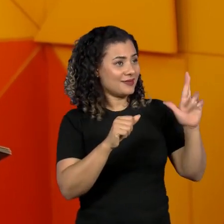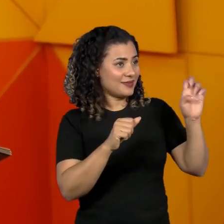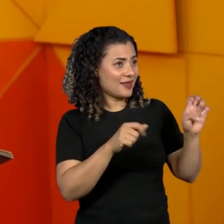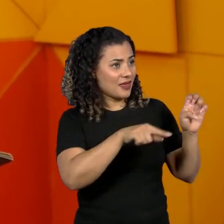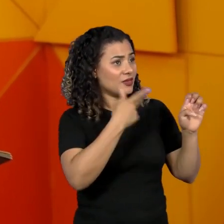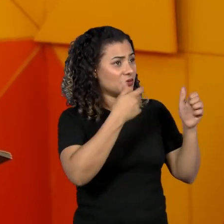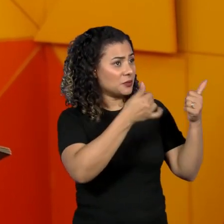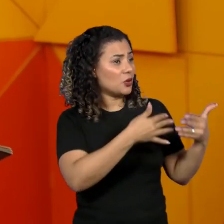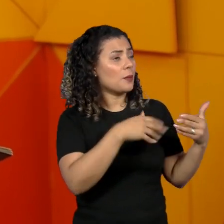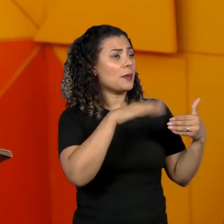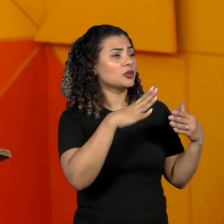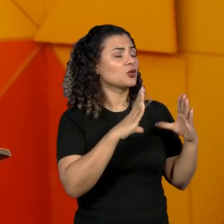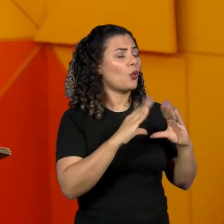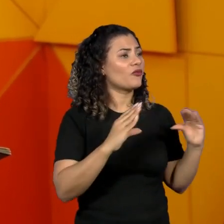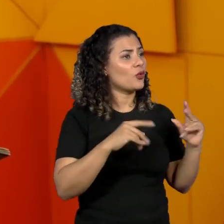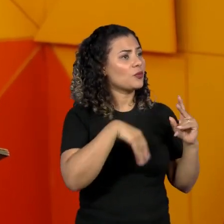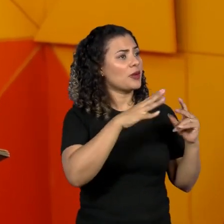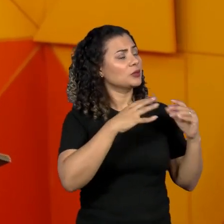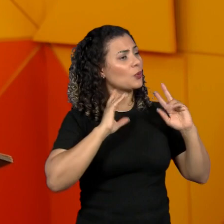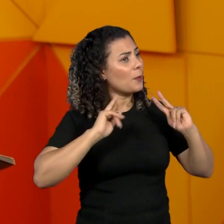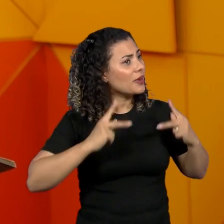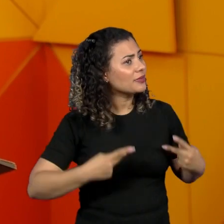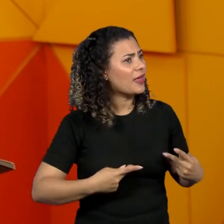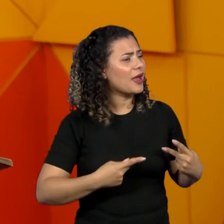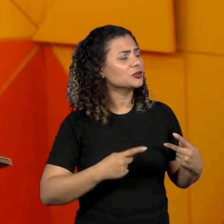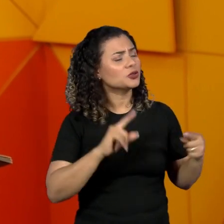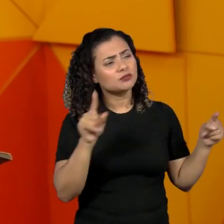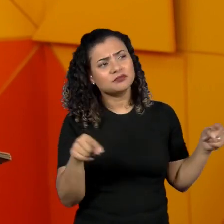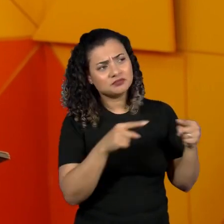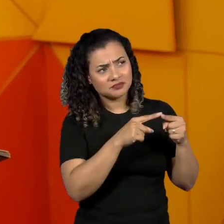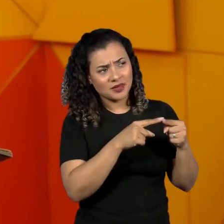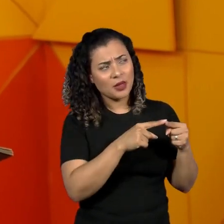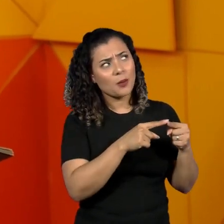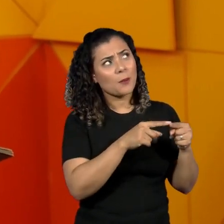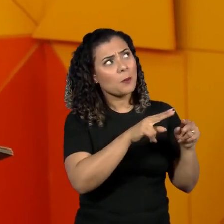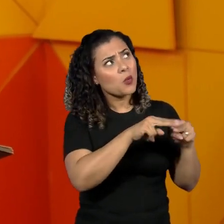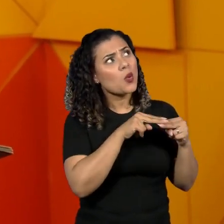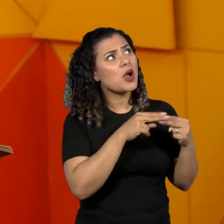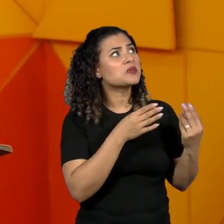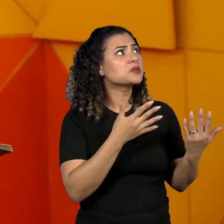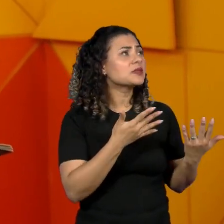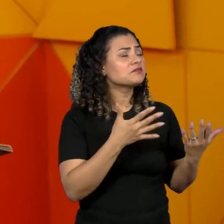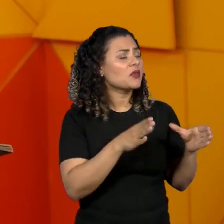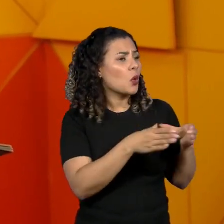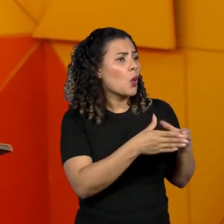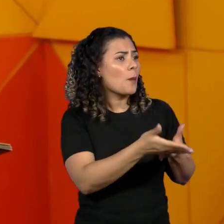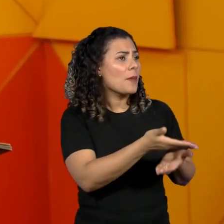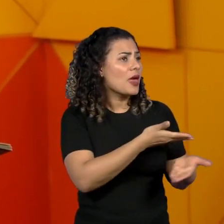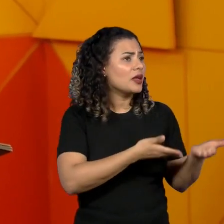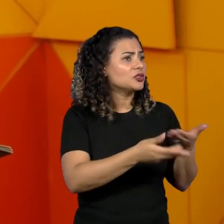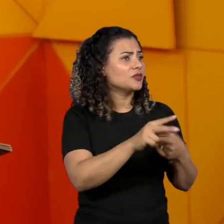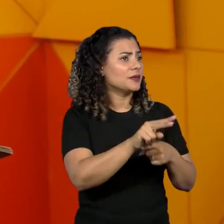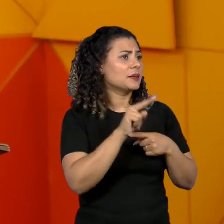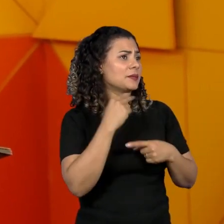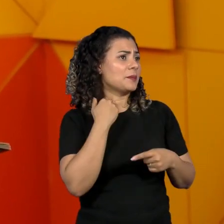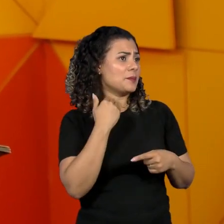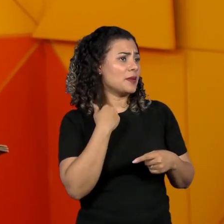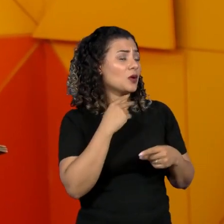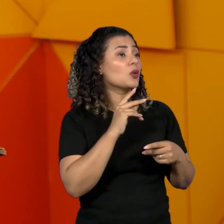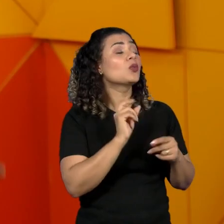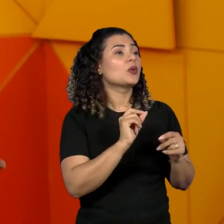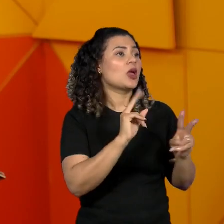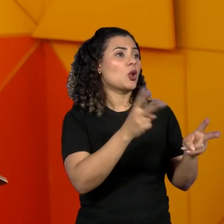ter mais conforto, humanidade, isso está relacionado com o fato de que, geralmente, as cooperativas de crédito são sem